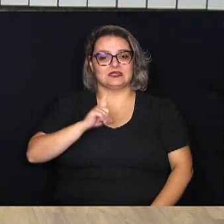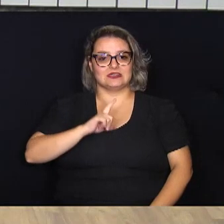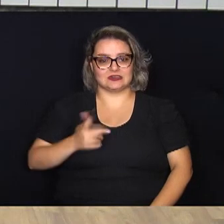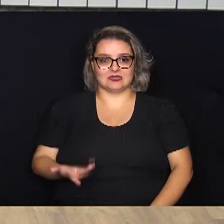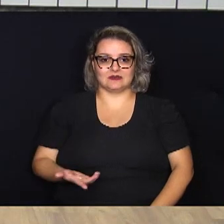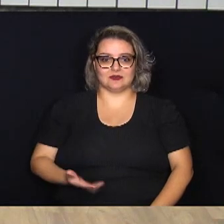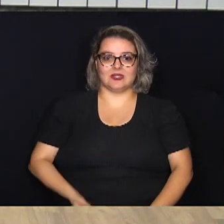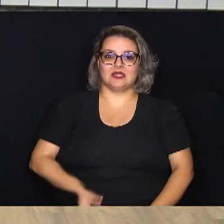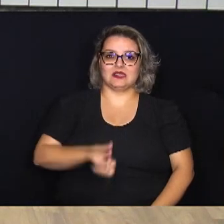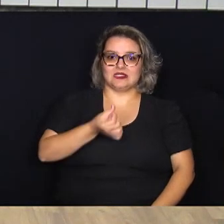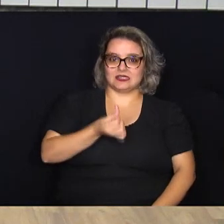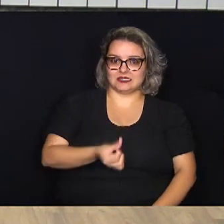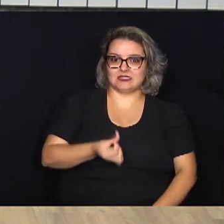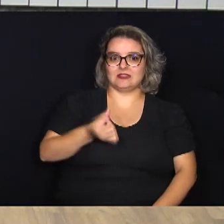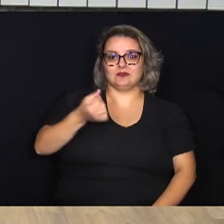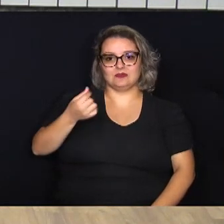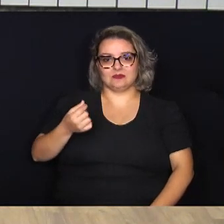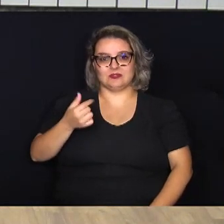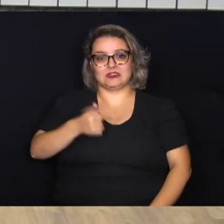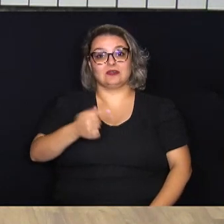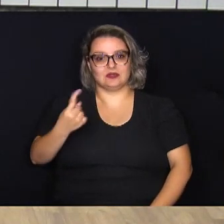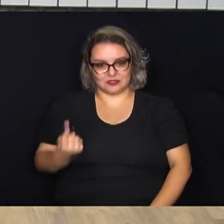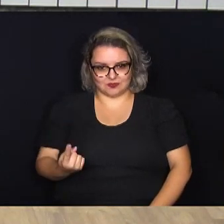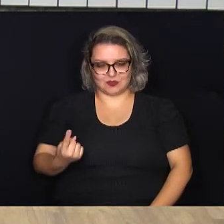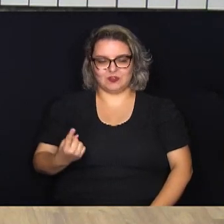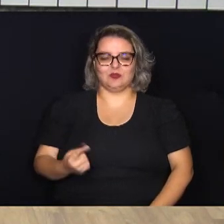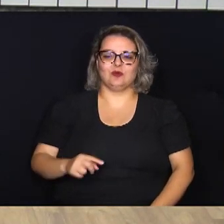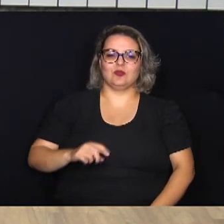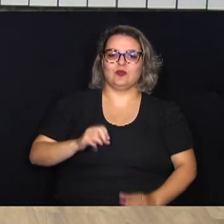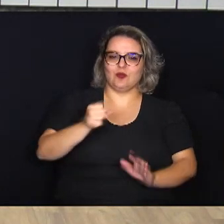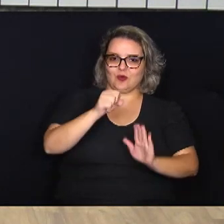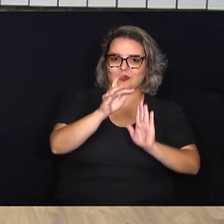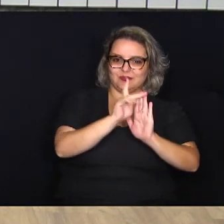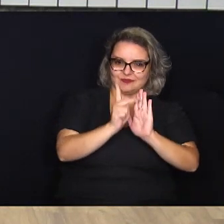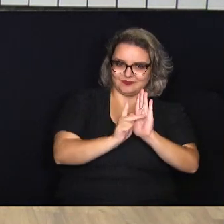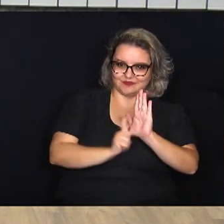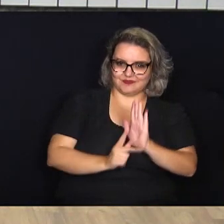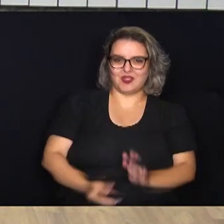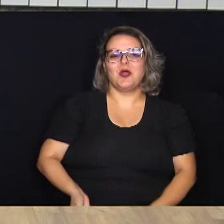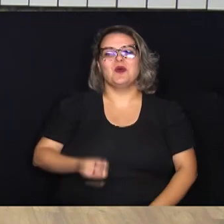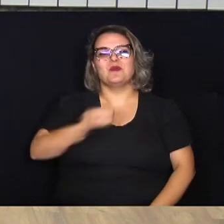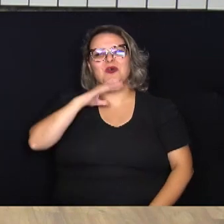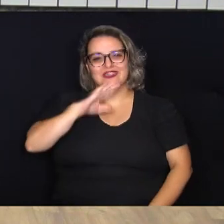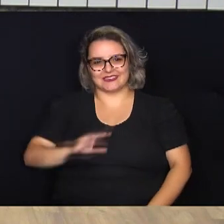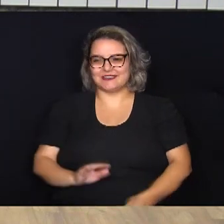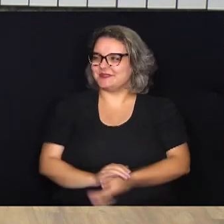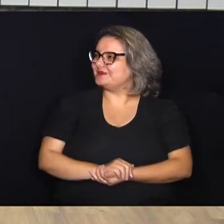71ª reunião ordinária com 8 projetos na pauta. Uma boa tarde.